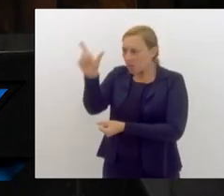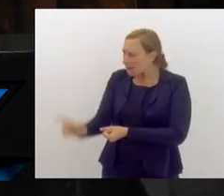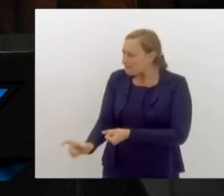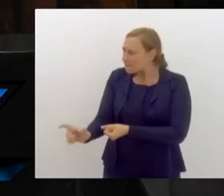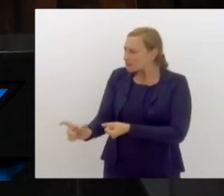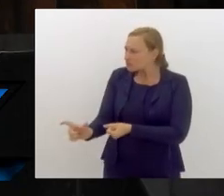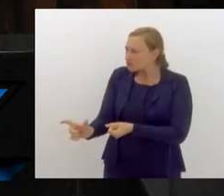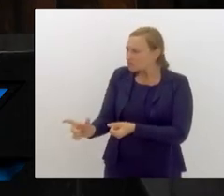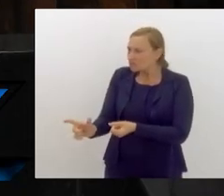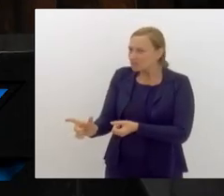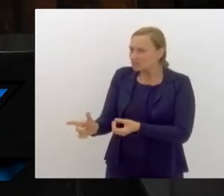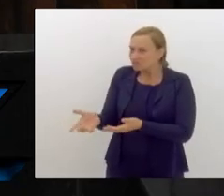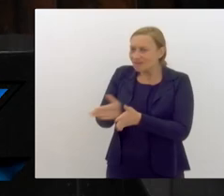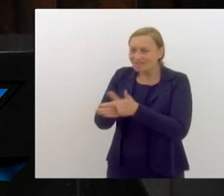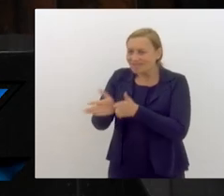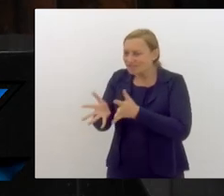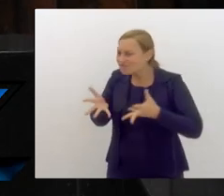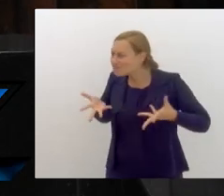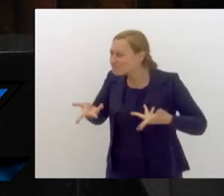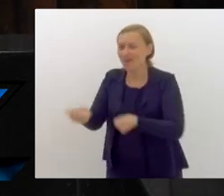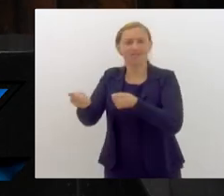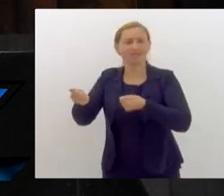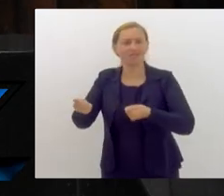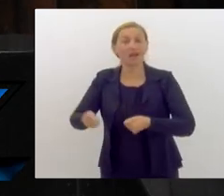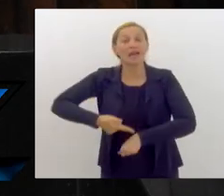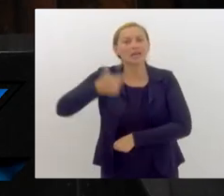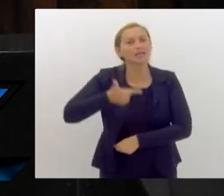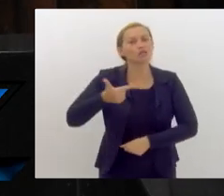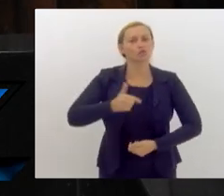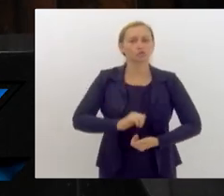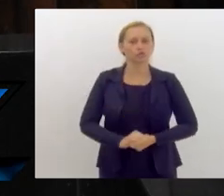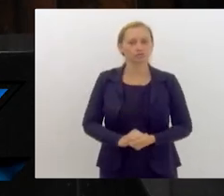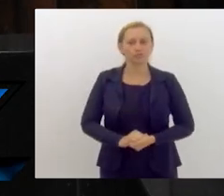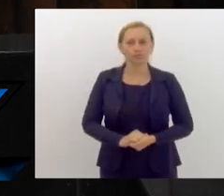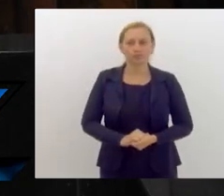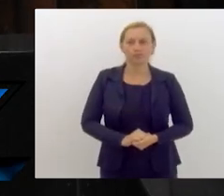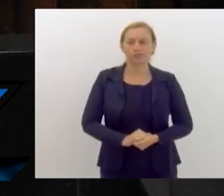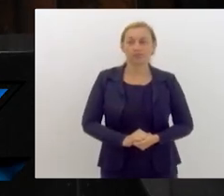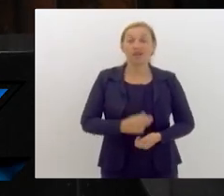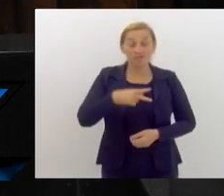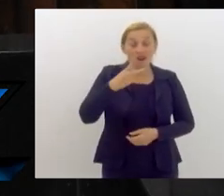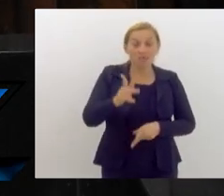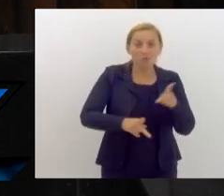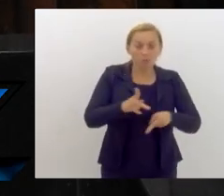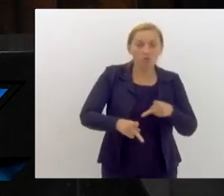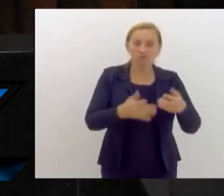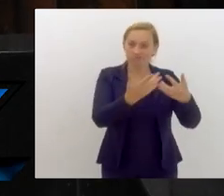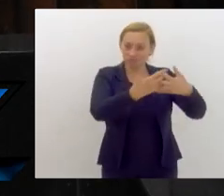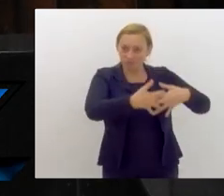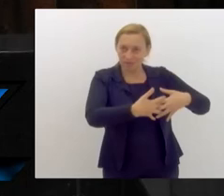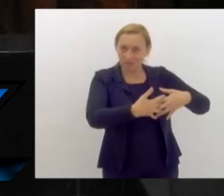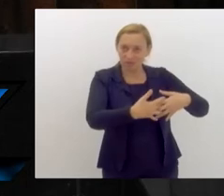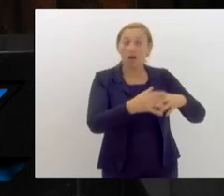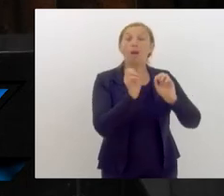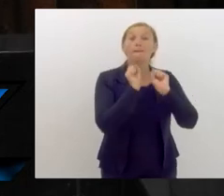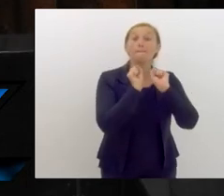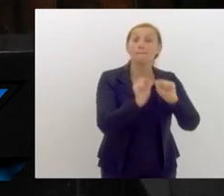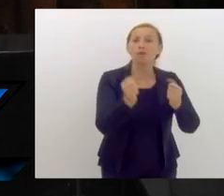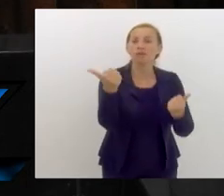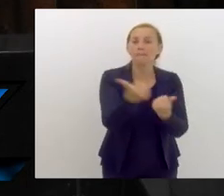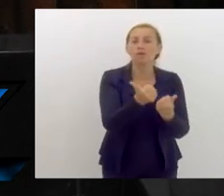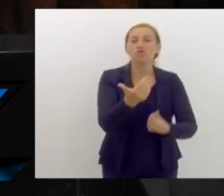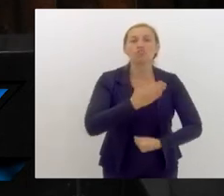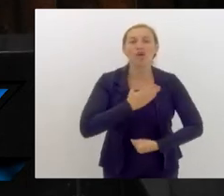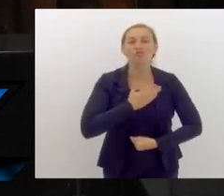extremamente acessível e segundo falar para a população de Petrópolis que podem contar